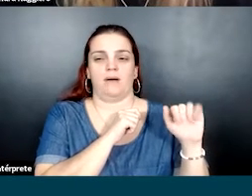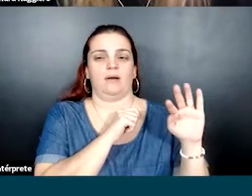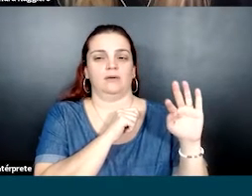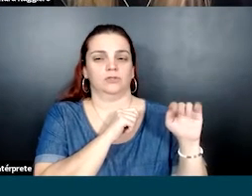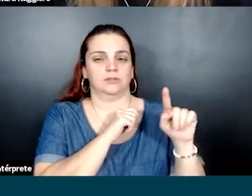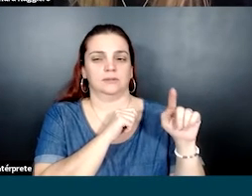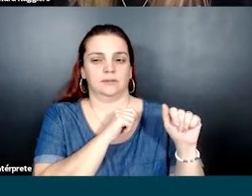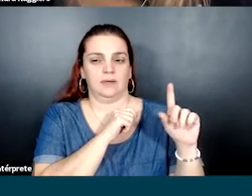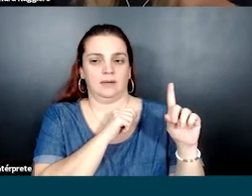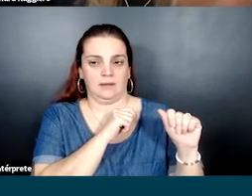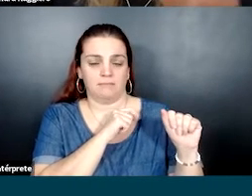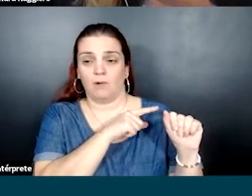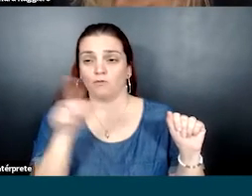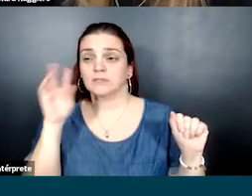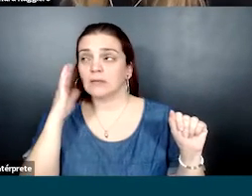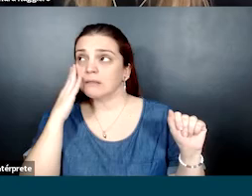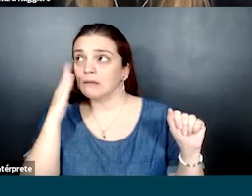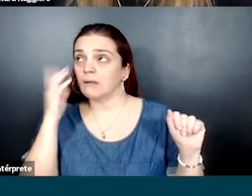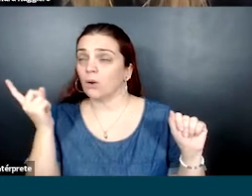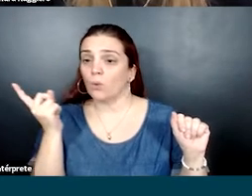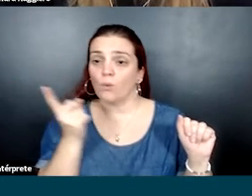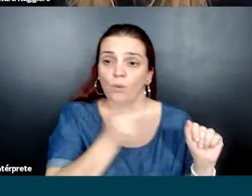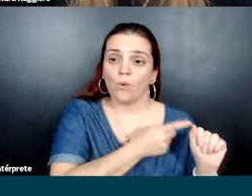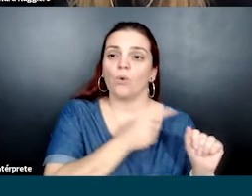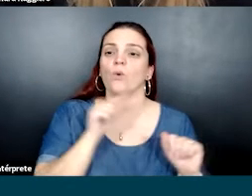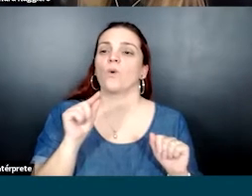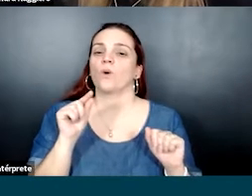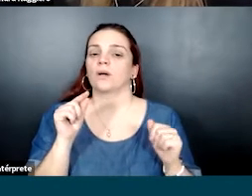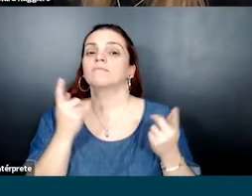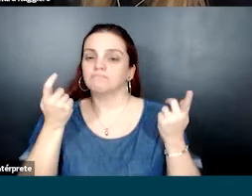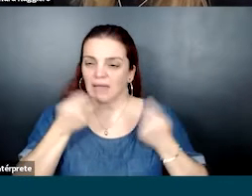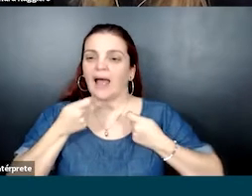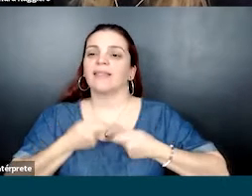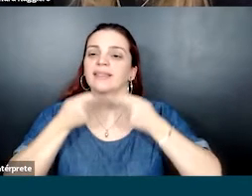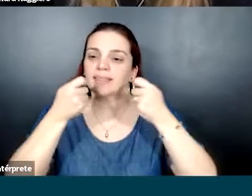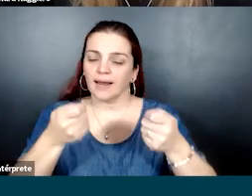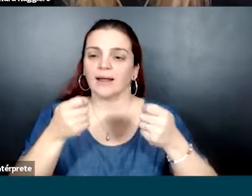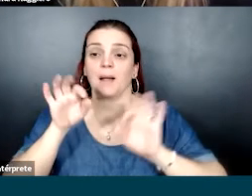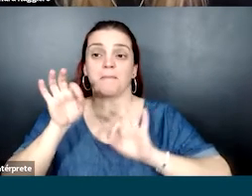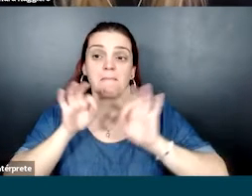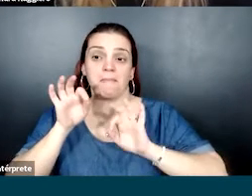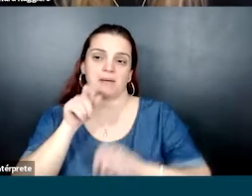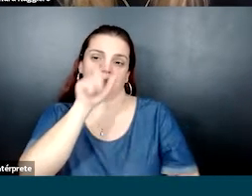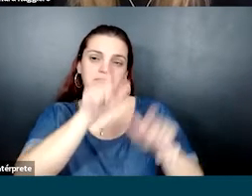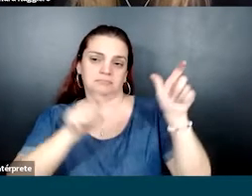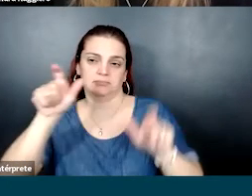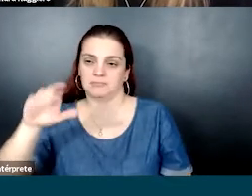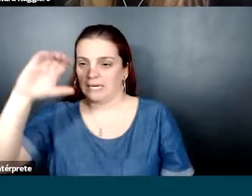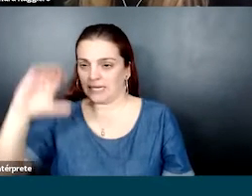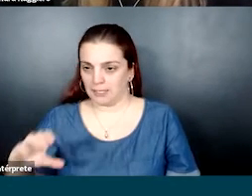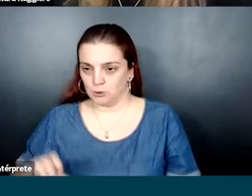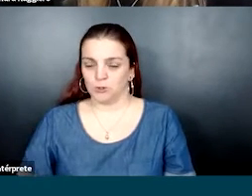case atrelado para vocês entenderem um pouquinho do valor que é possível entregar e planejar para talvez os clientes de